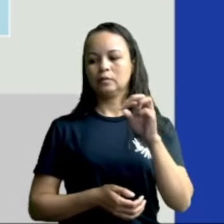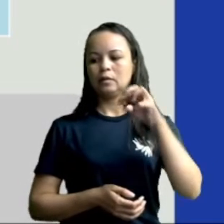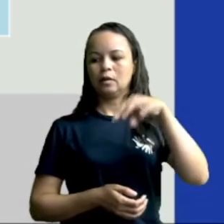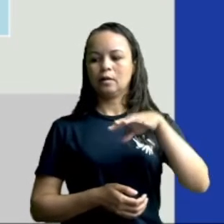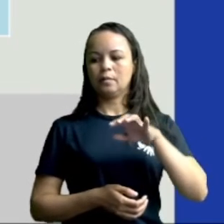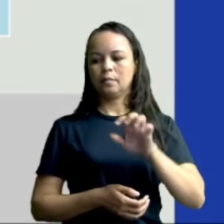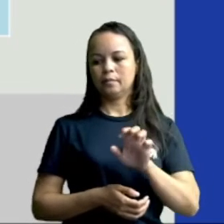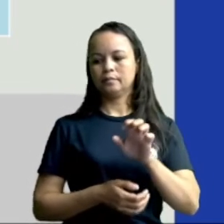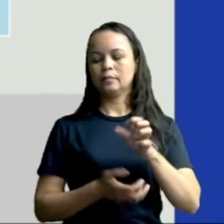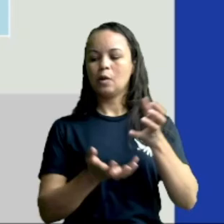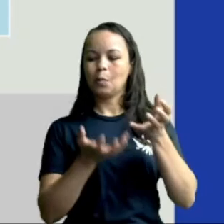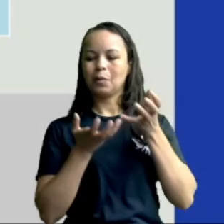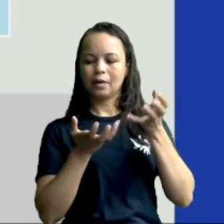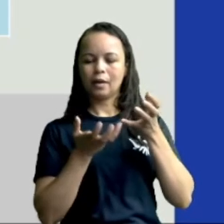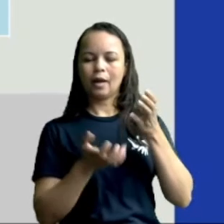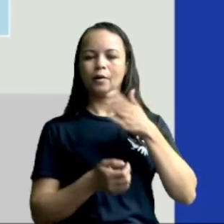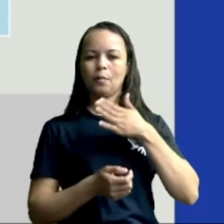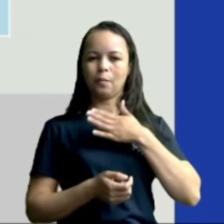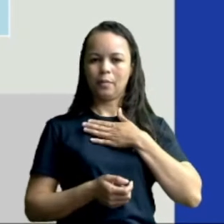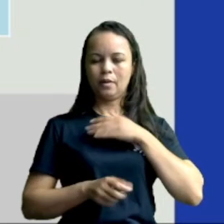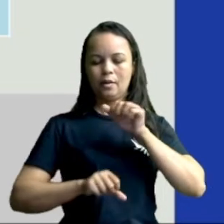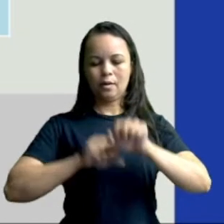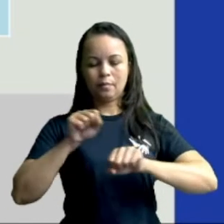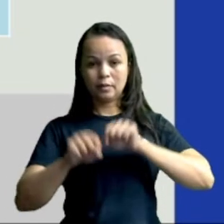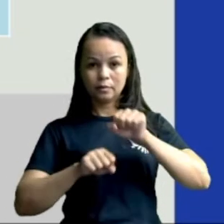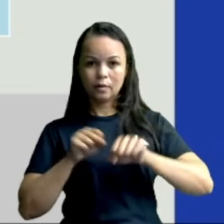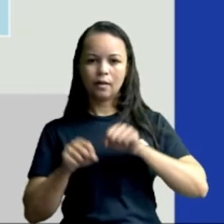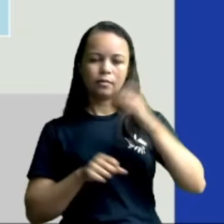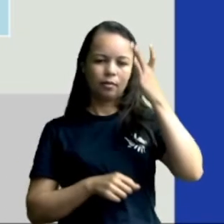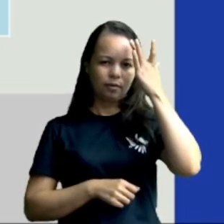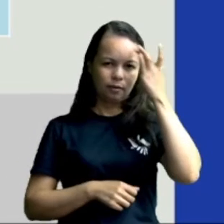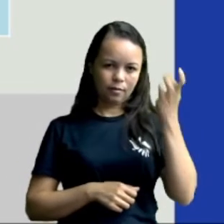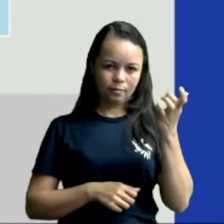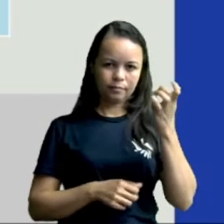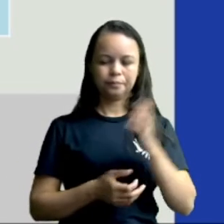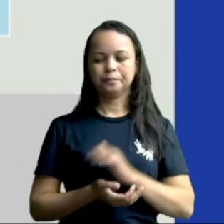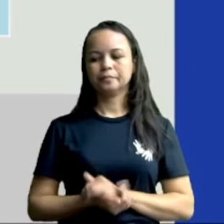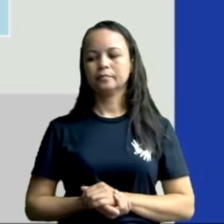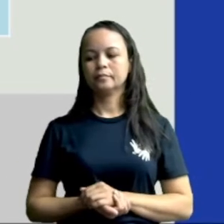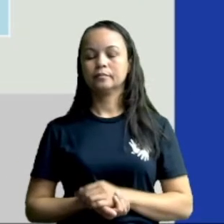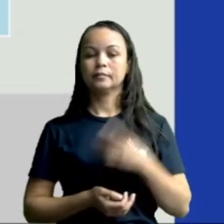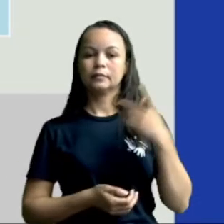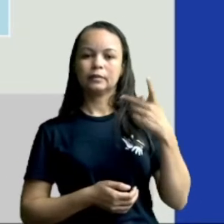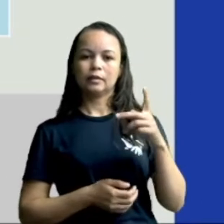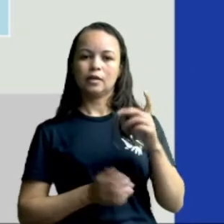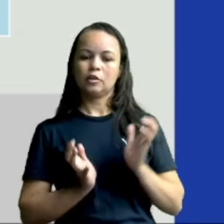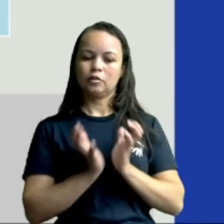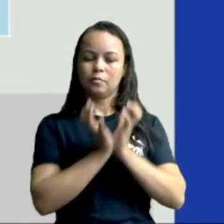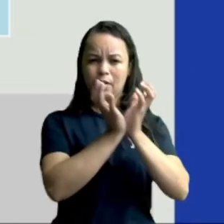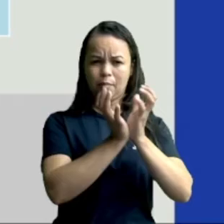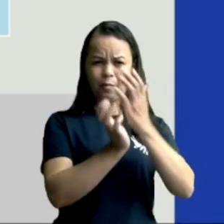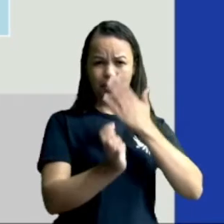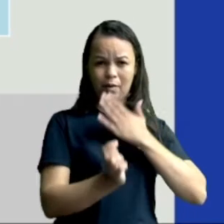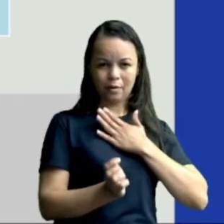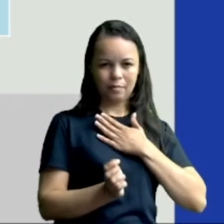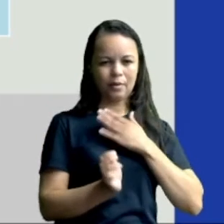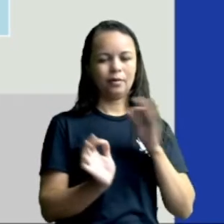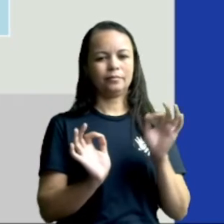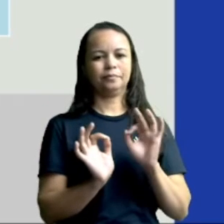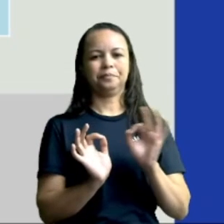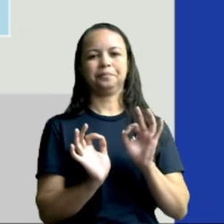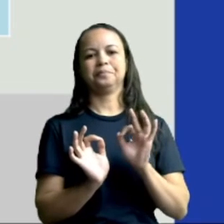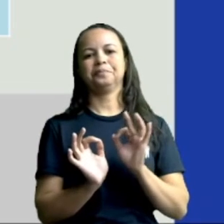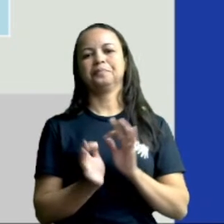mañana. Eu quero minha bicicleta amanhã. Este prêmio não é para mim.